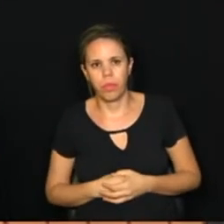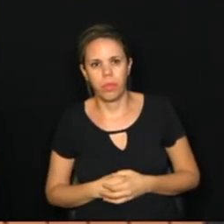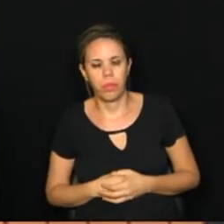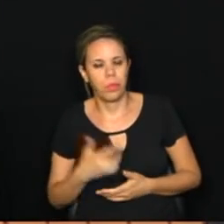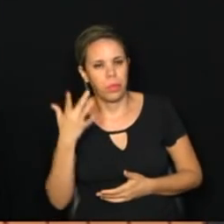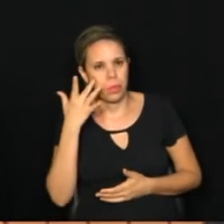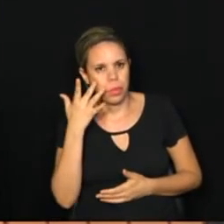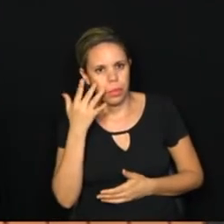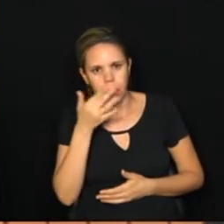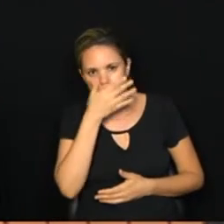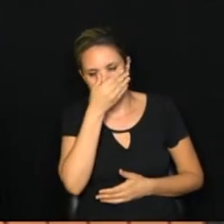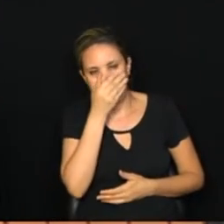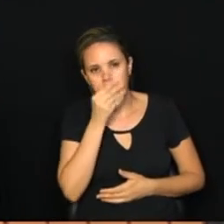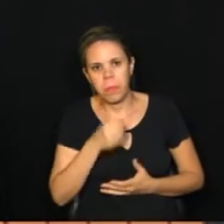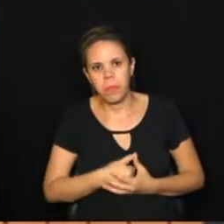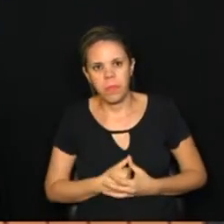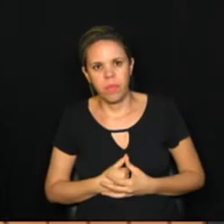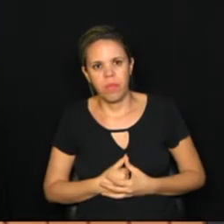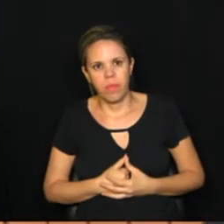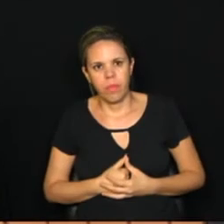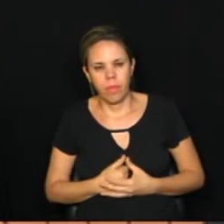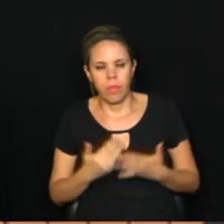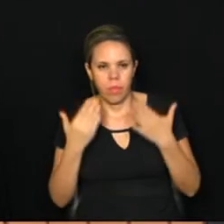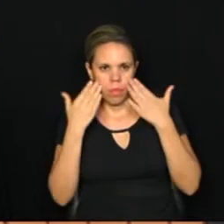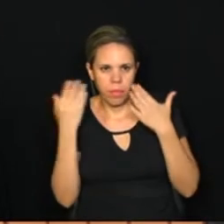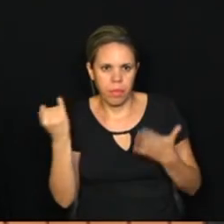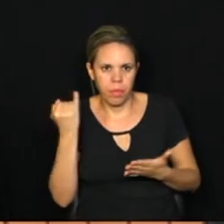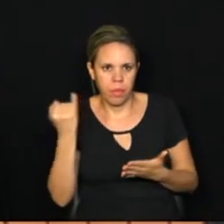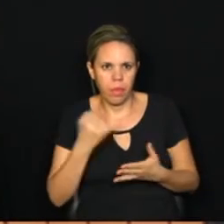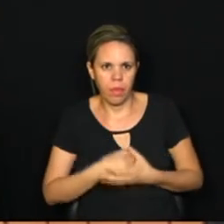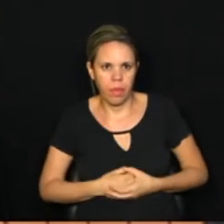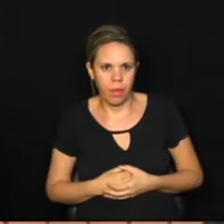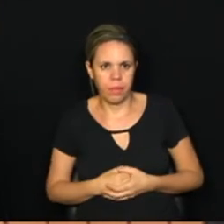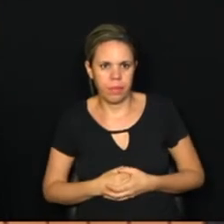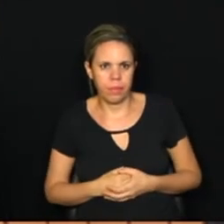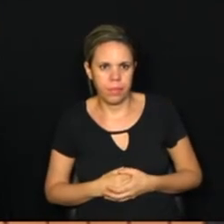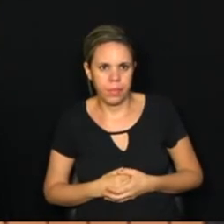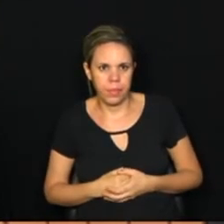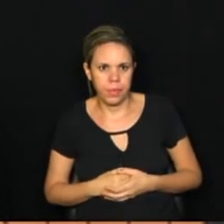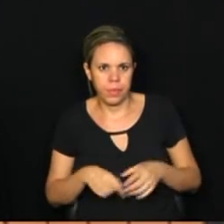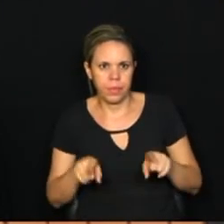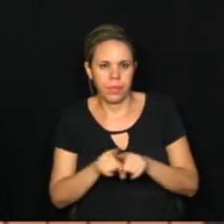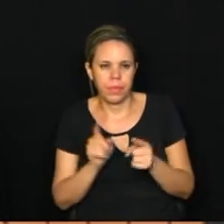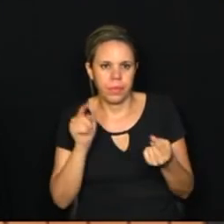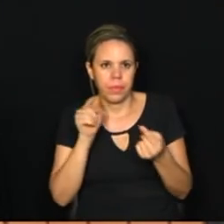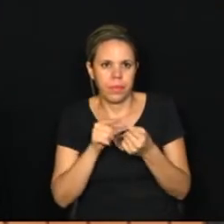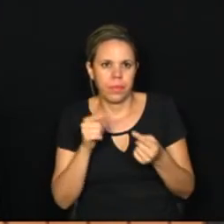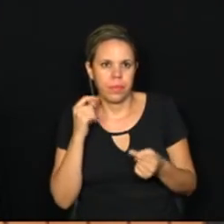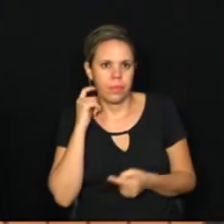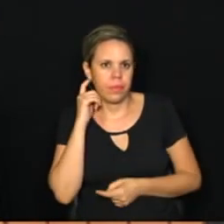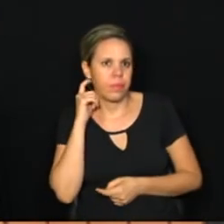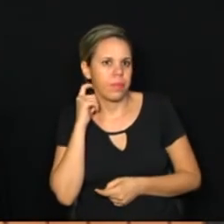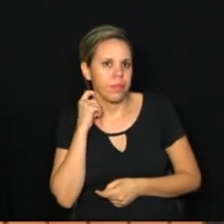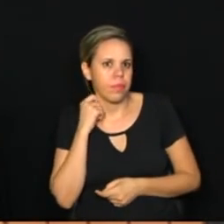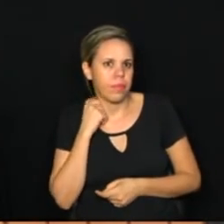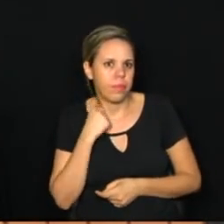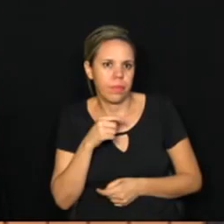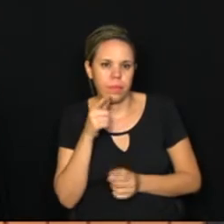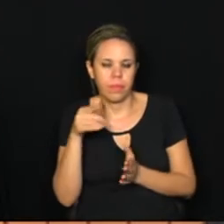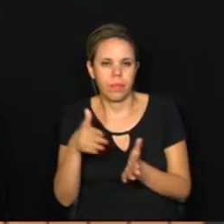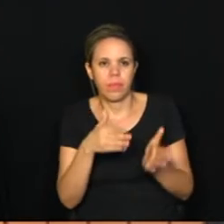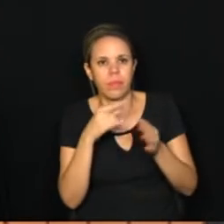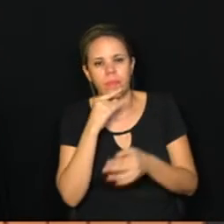que ficou assim meio que evidenciada a importância, né, também da missão do consórcio, né, das bacias do